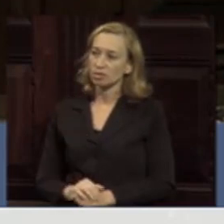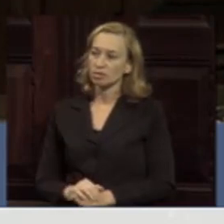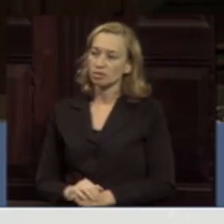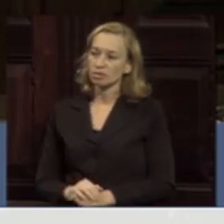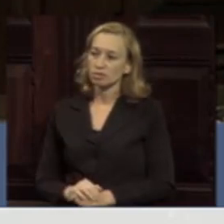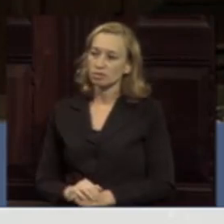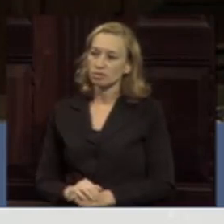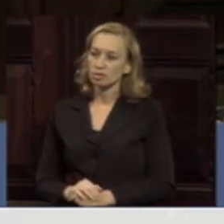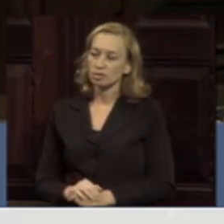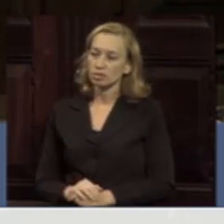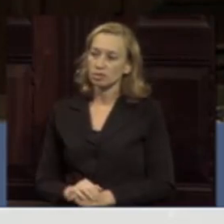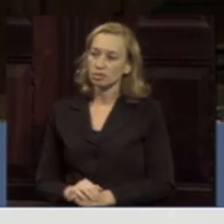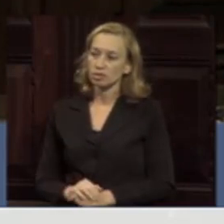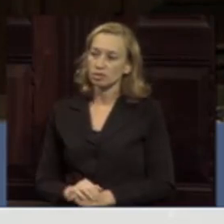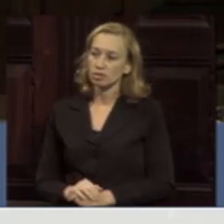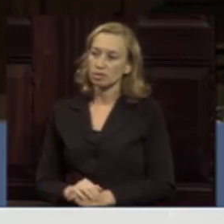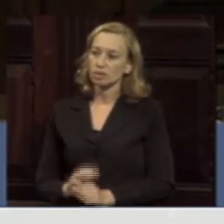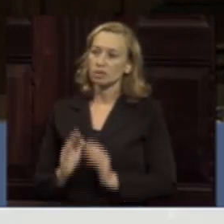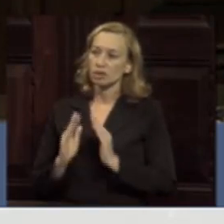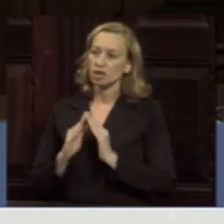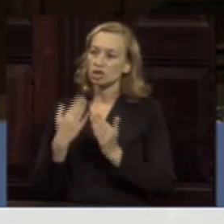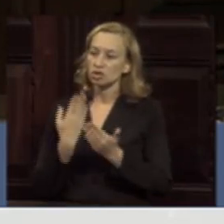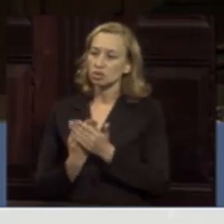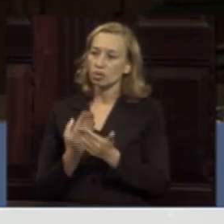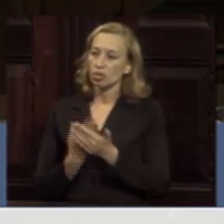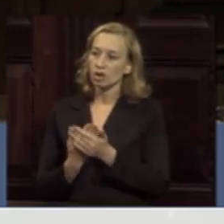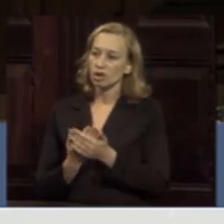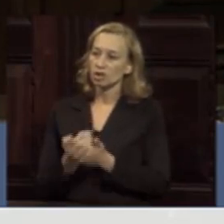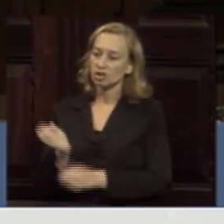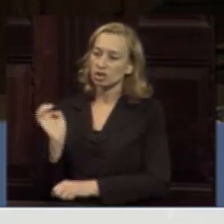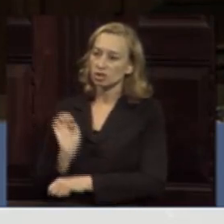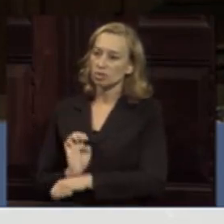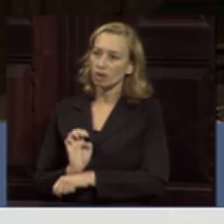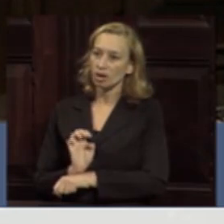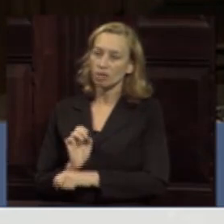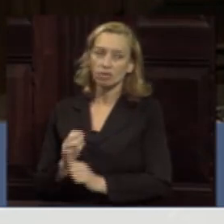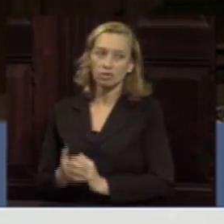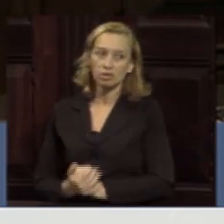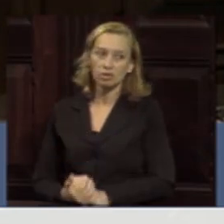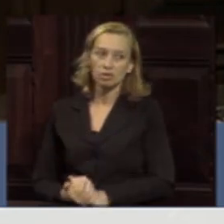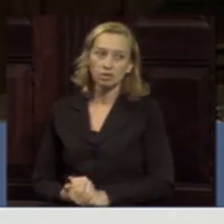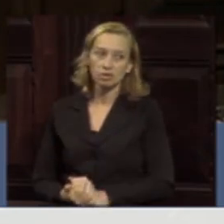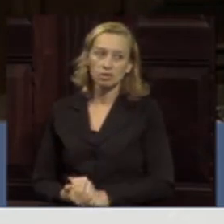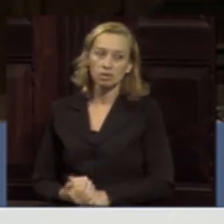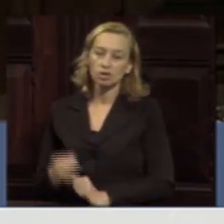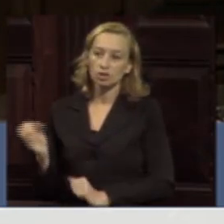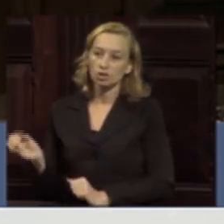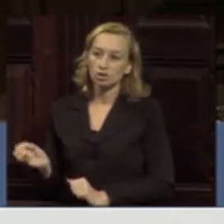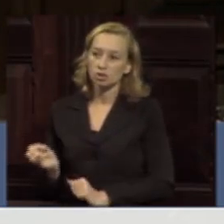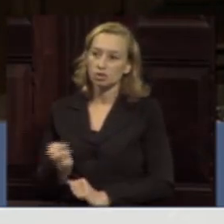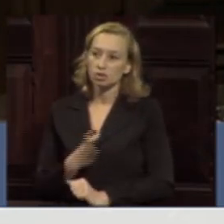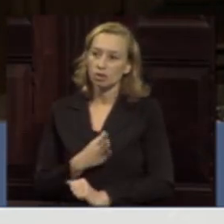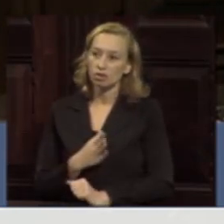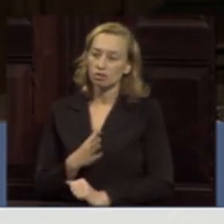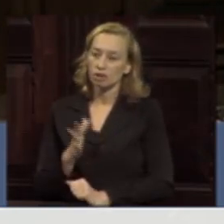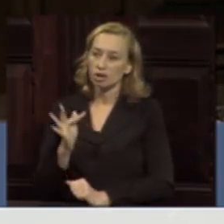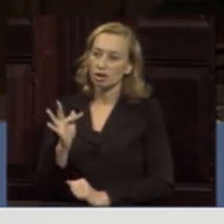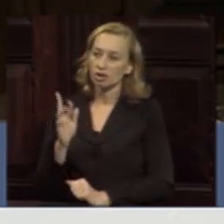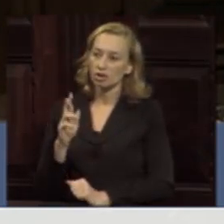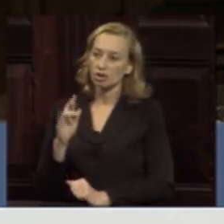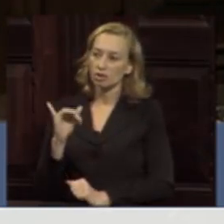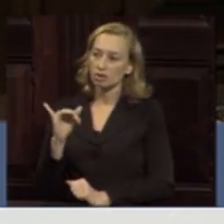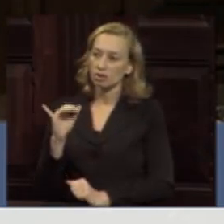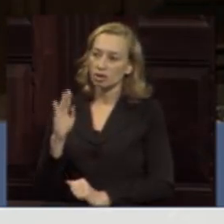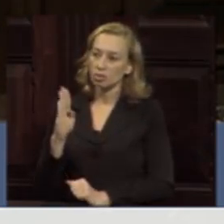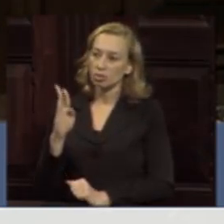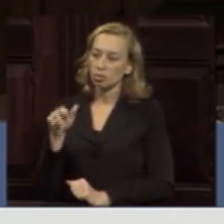em relação ao Colégio Estadual Professor Jamil Eljaik, em Nova Friburgo. O que aconteceu ontem lá foi